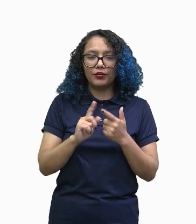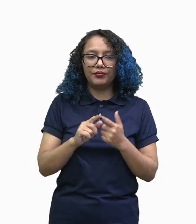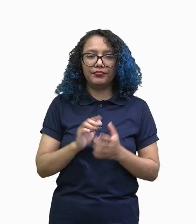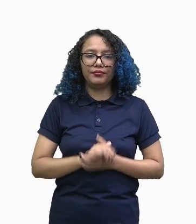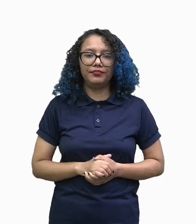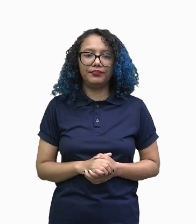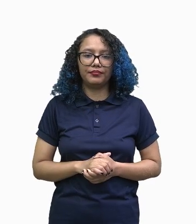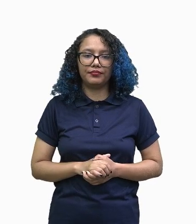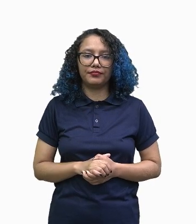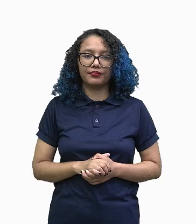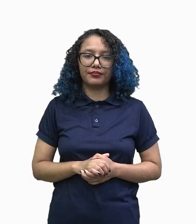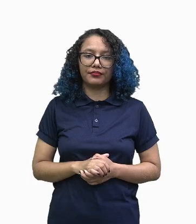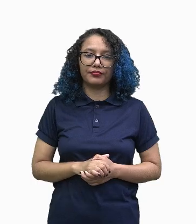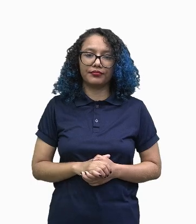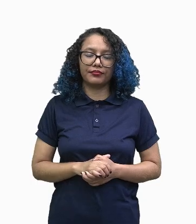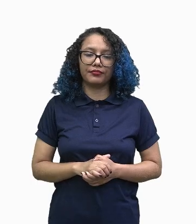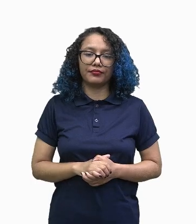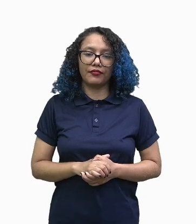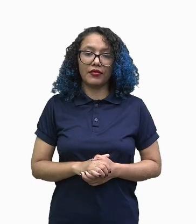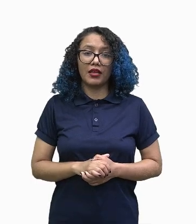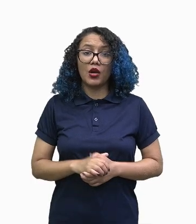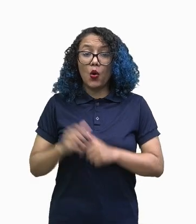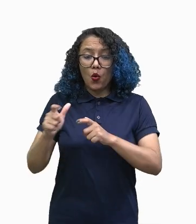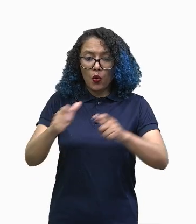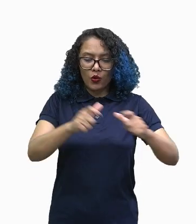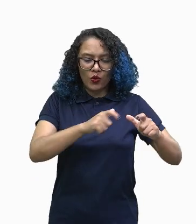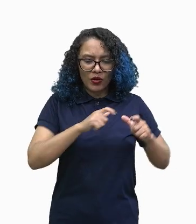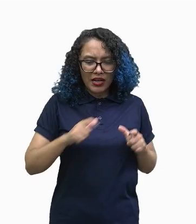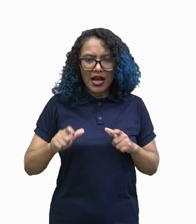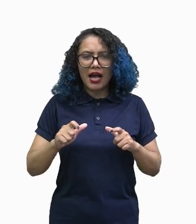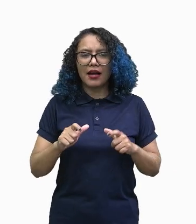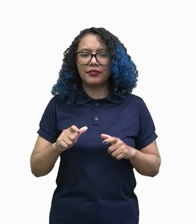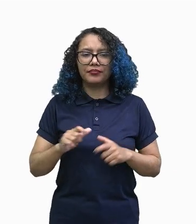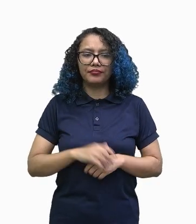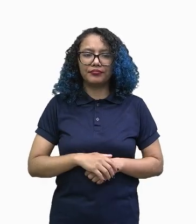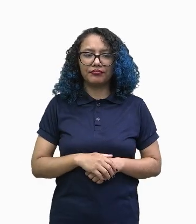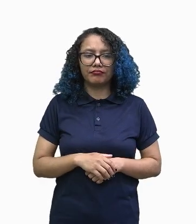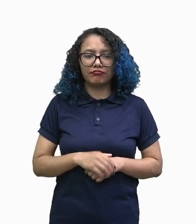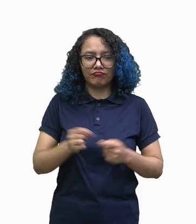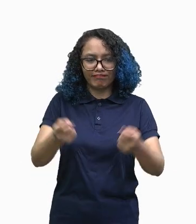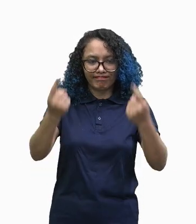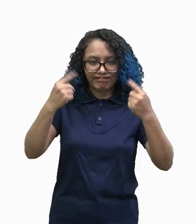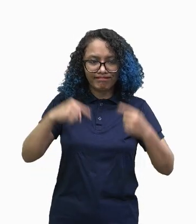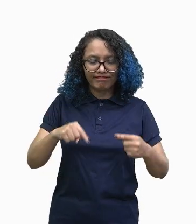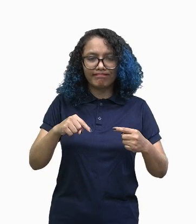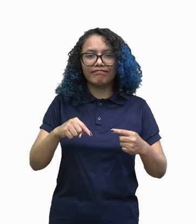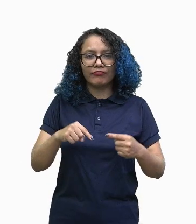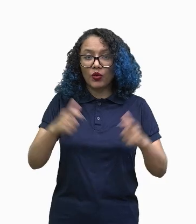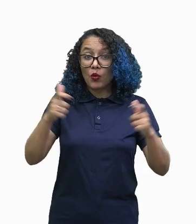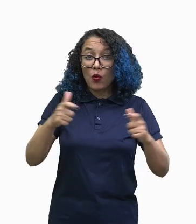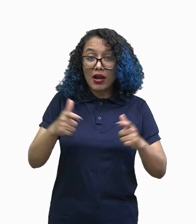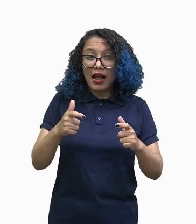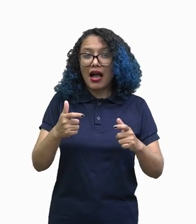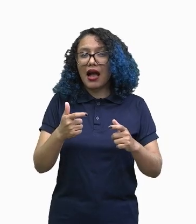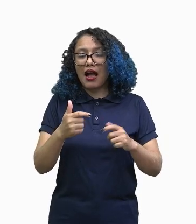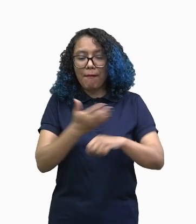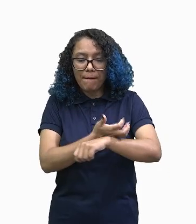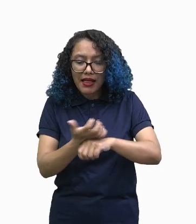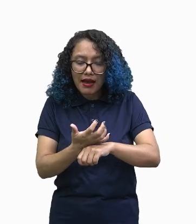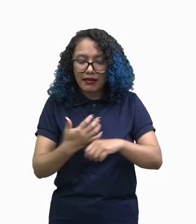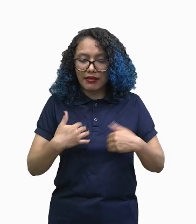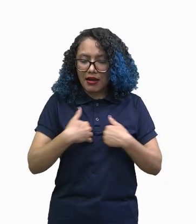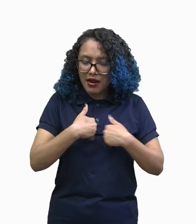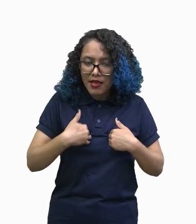de habitats, e que está um pouquinho mais abaixo, né? Um dos impactos ambientais. Aí nós